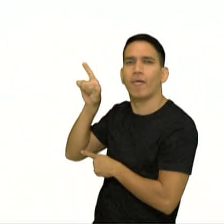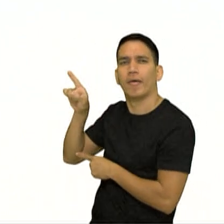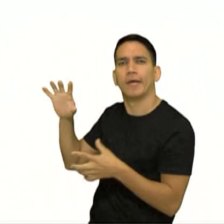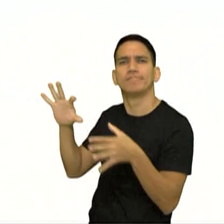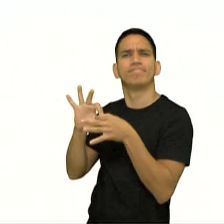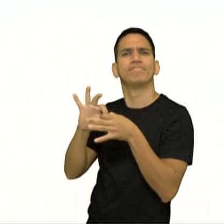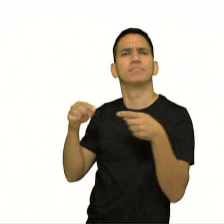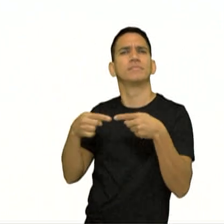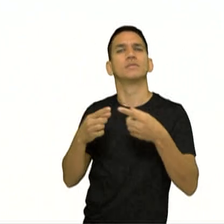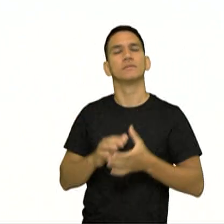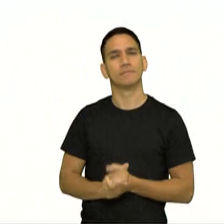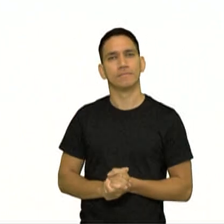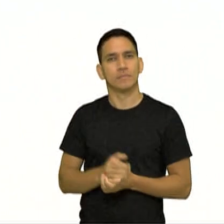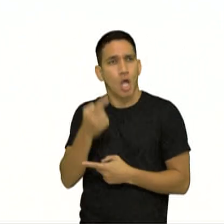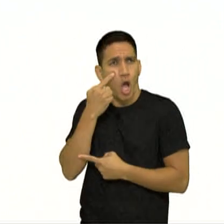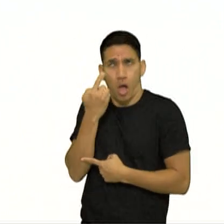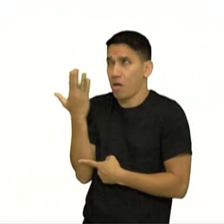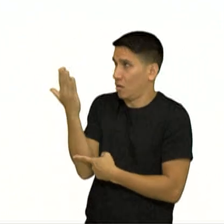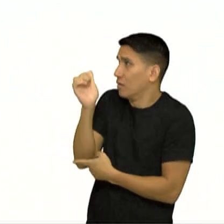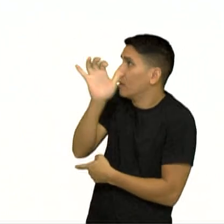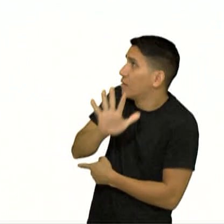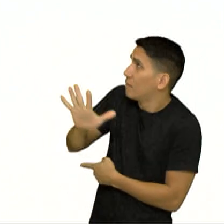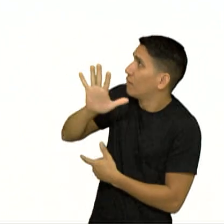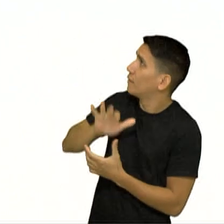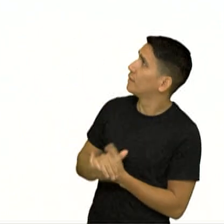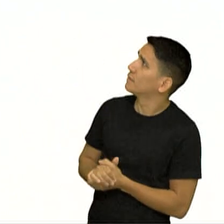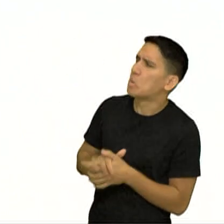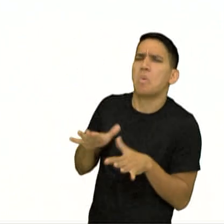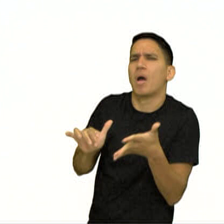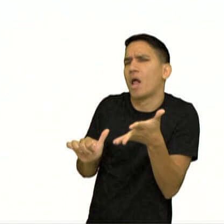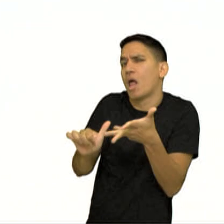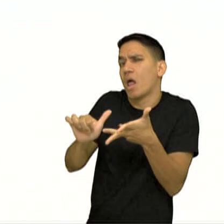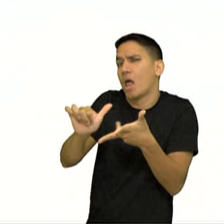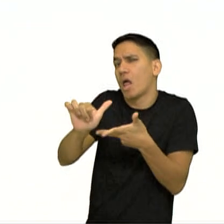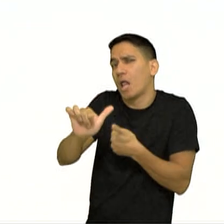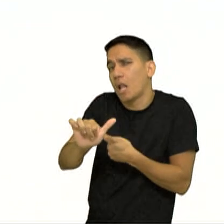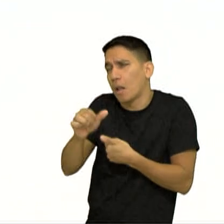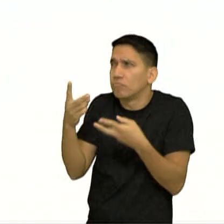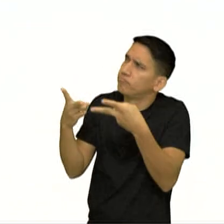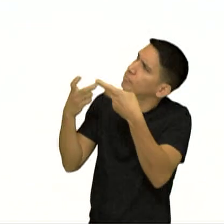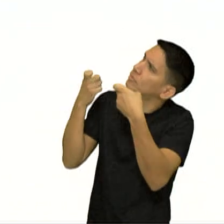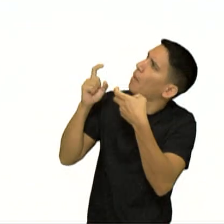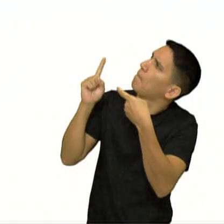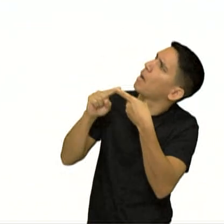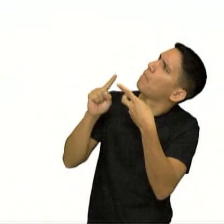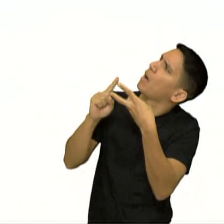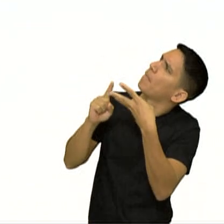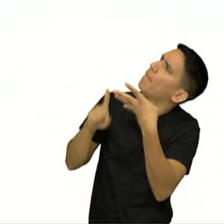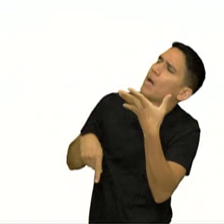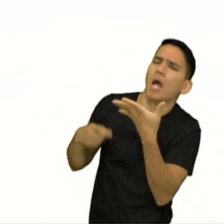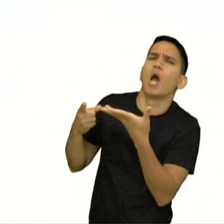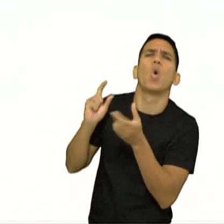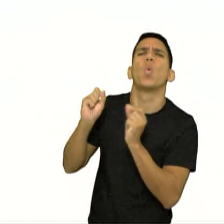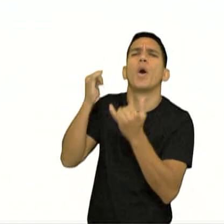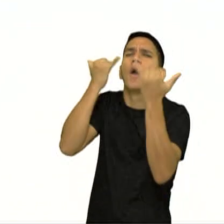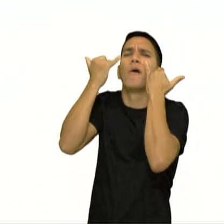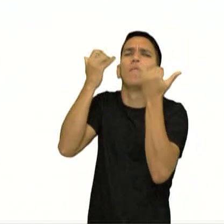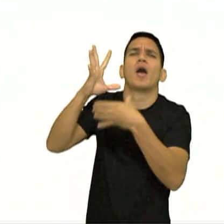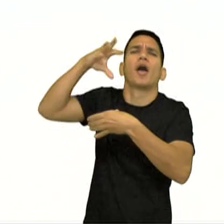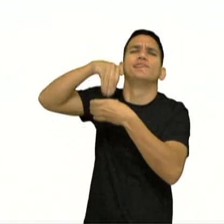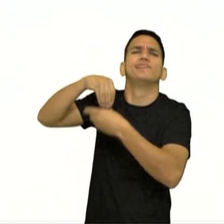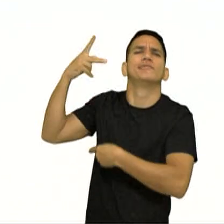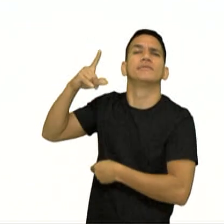lado. Então, olhando essa imagem, que elementos a gente consegue ver? O que ela está dizendo? O que ela